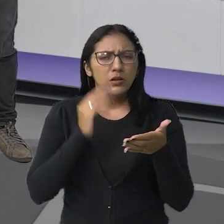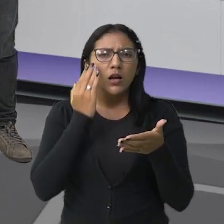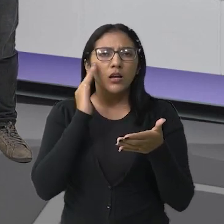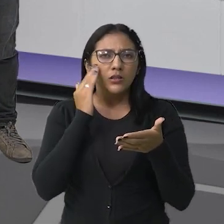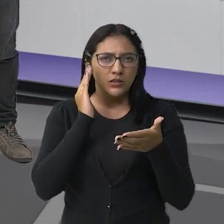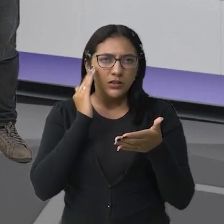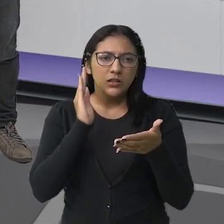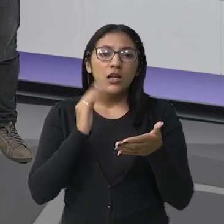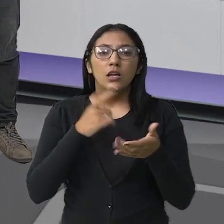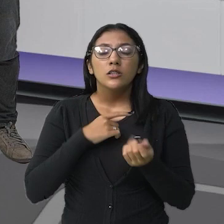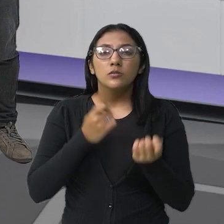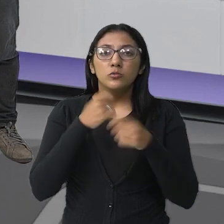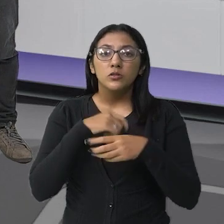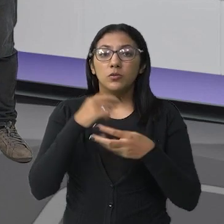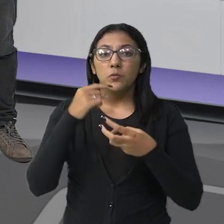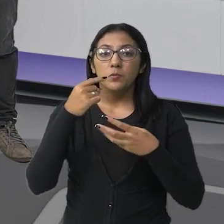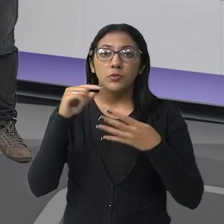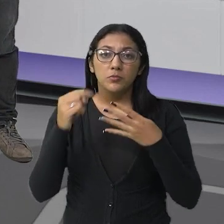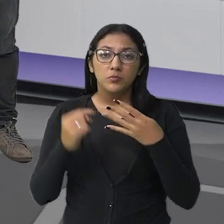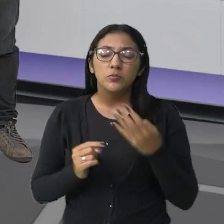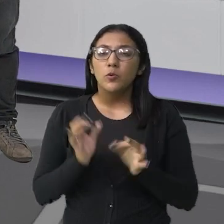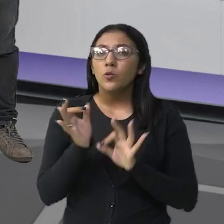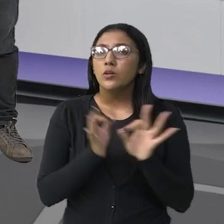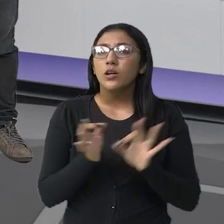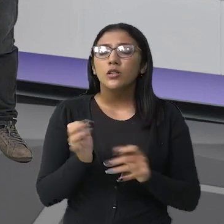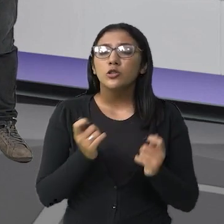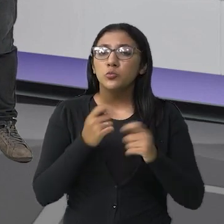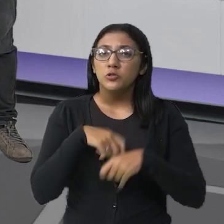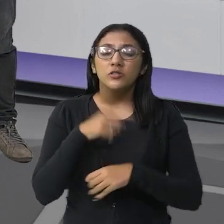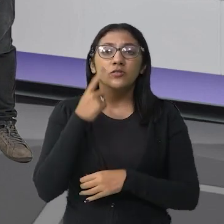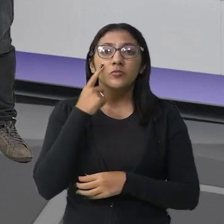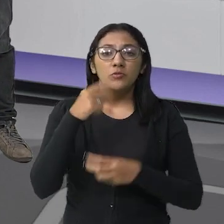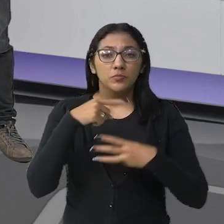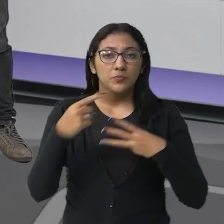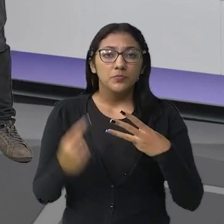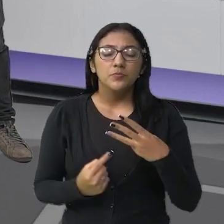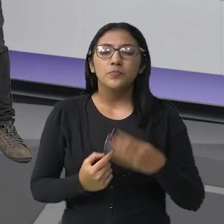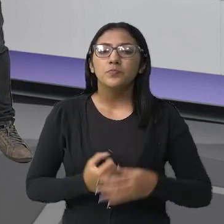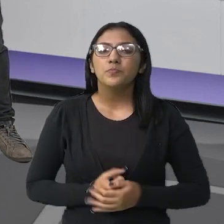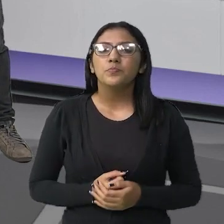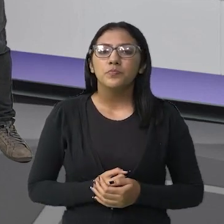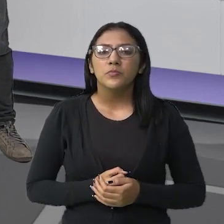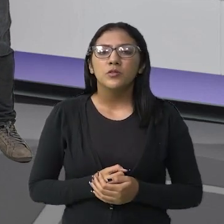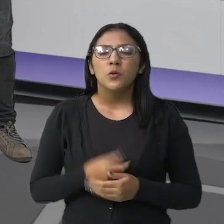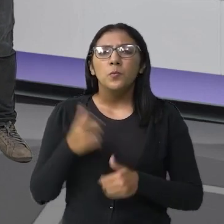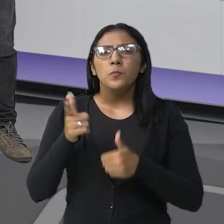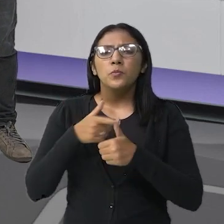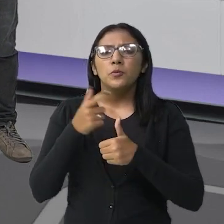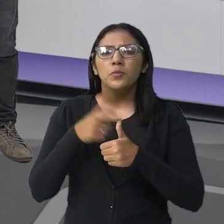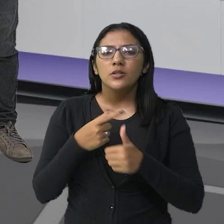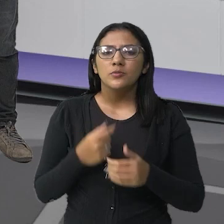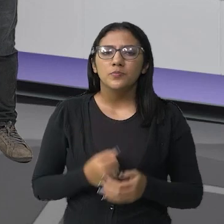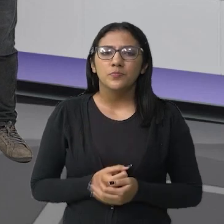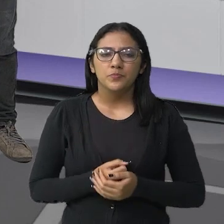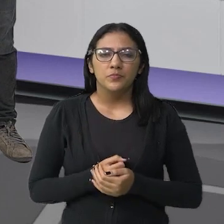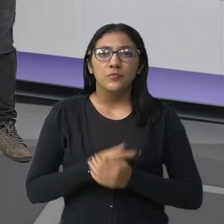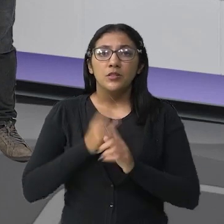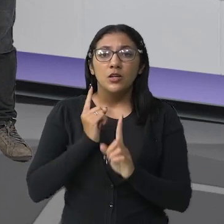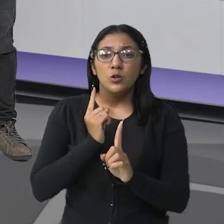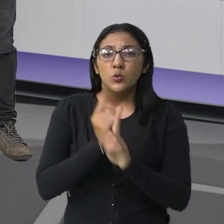regra de 3, seguimos os seguintes passos. Vamos ver então os 3 passos. Olha só, o primeiro passo, identificar